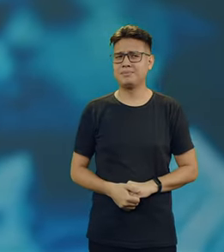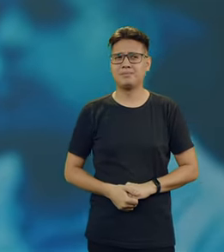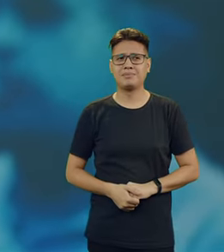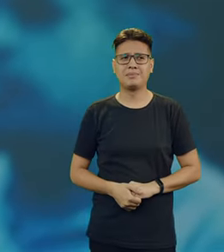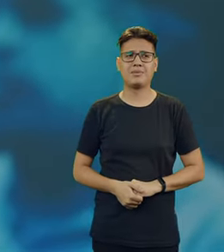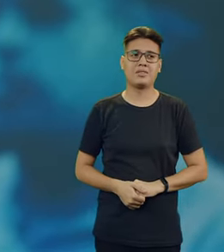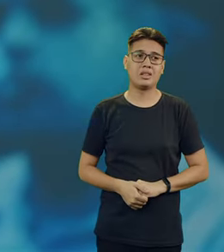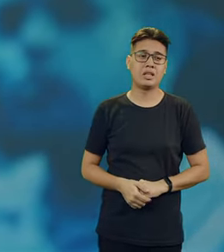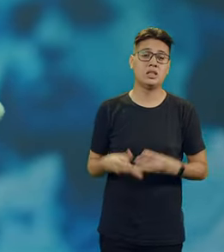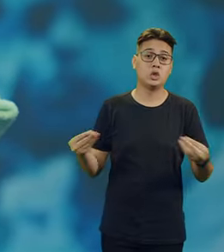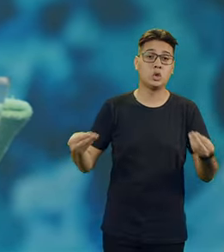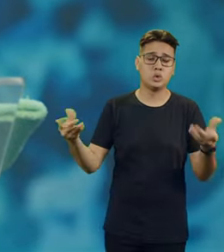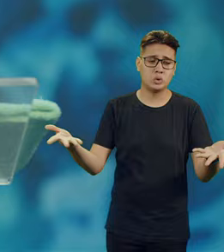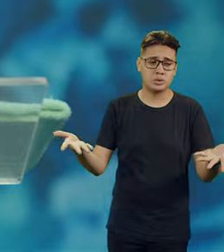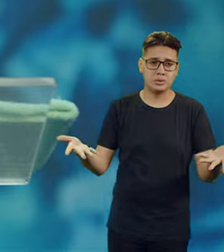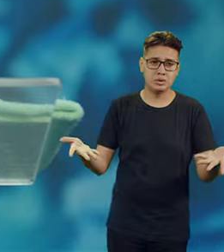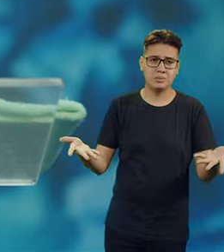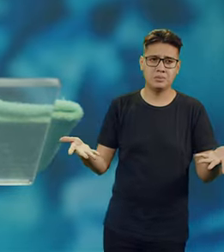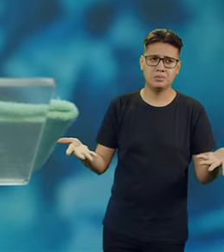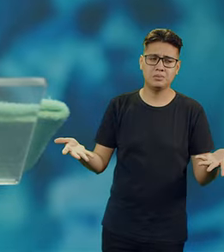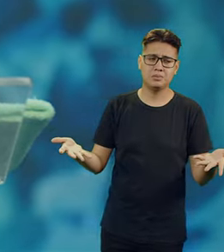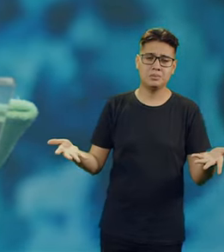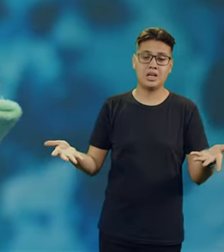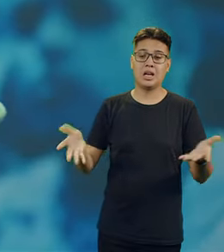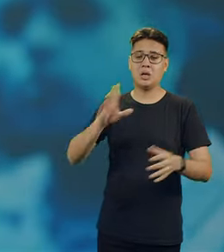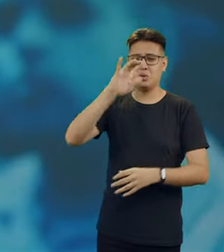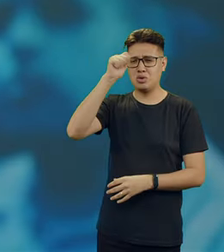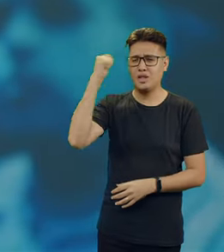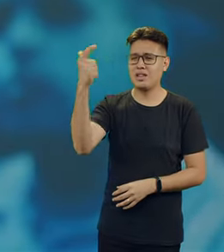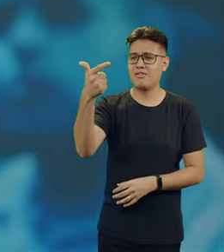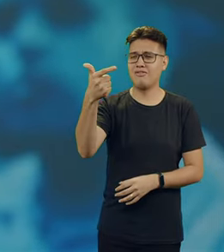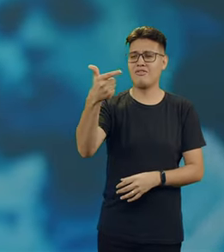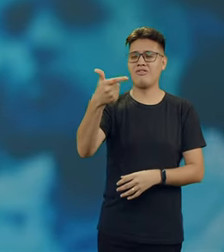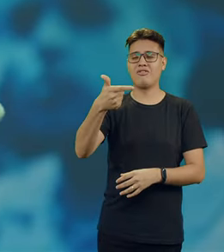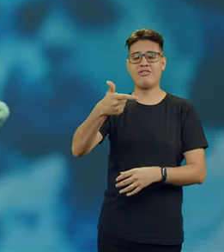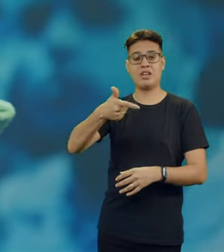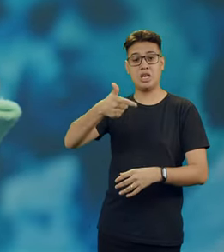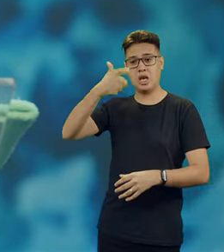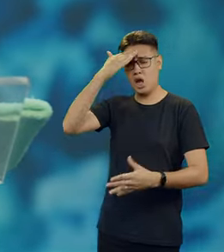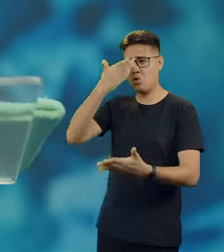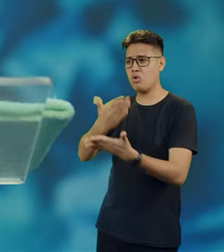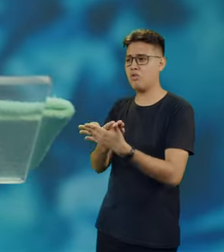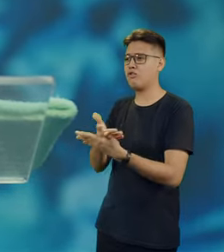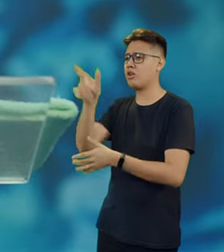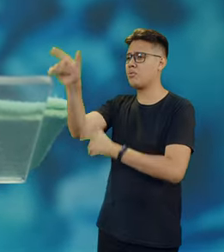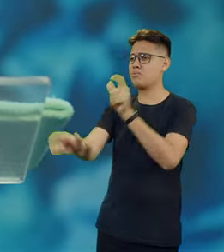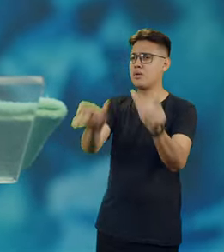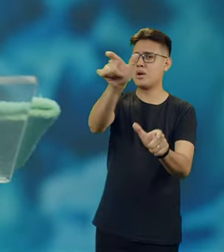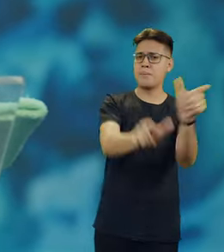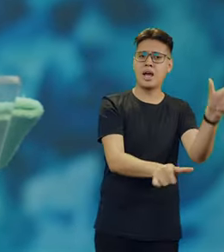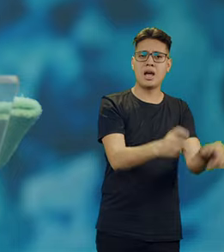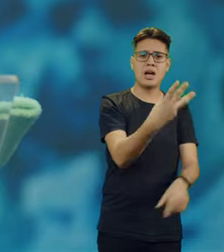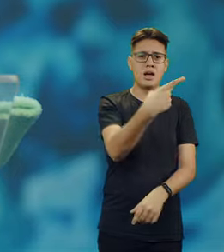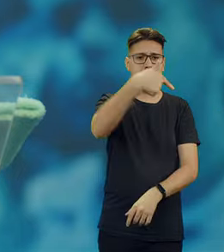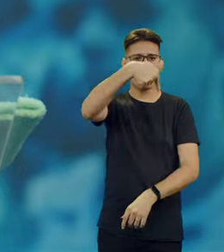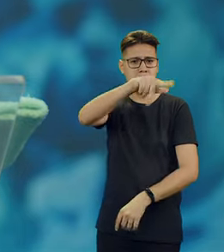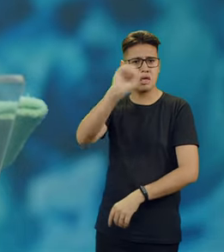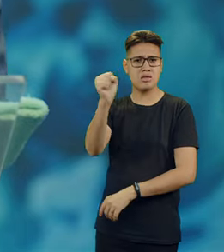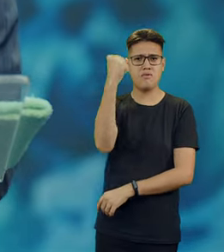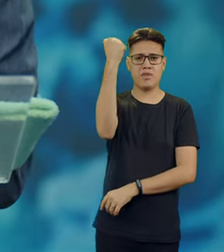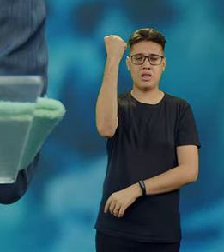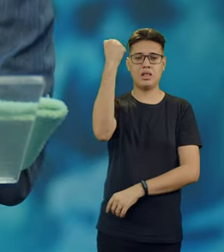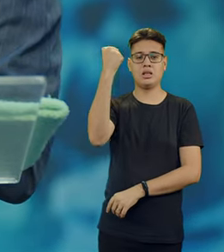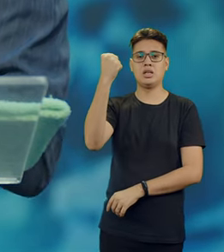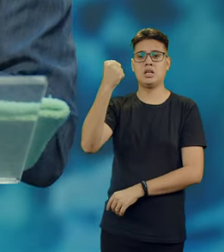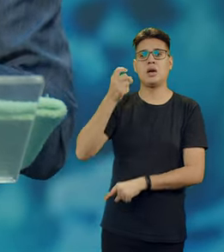Assim como esses, assim como Davi contava com esses valentes para defender o reino e as